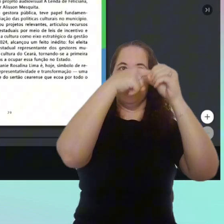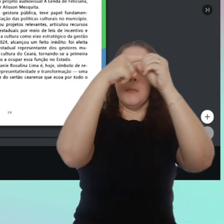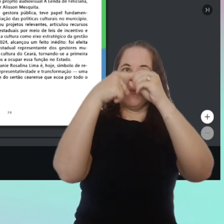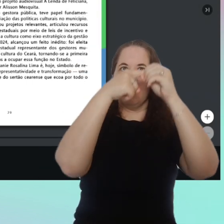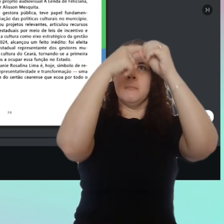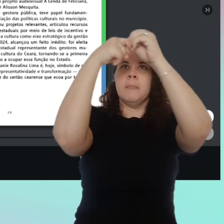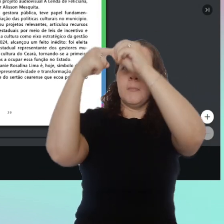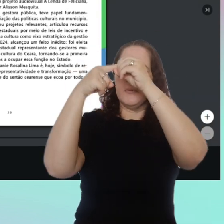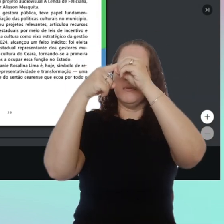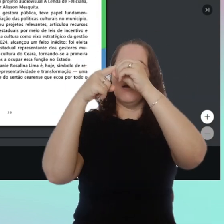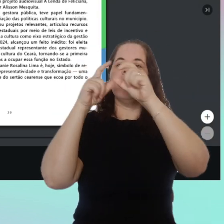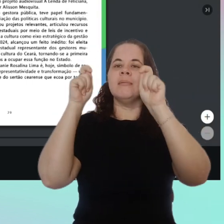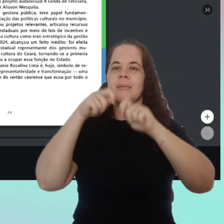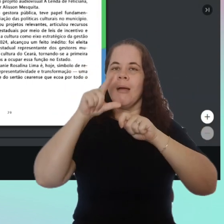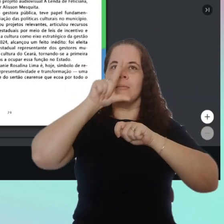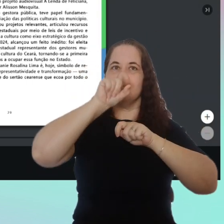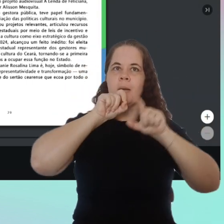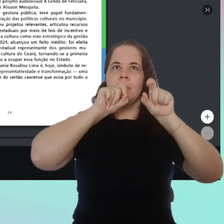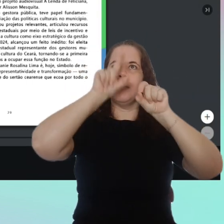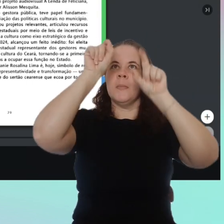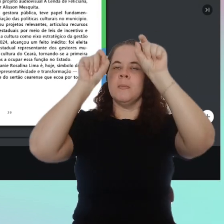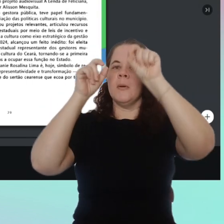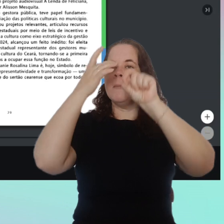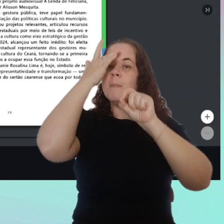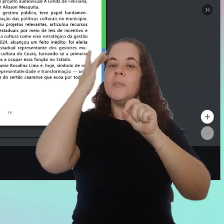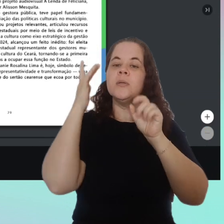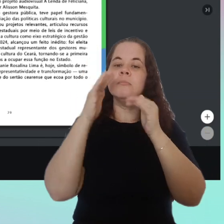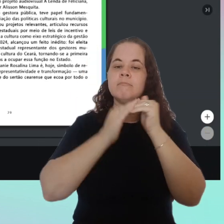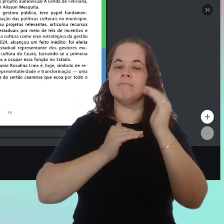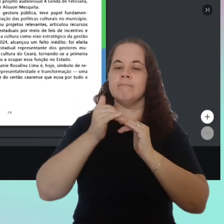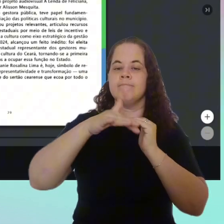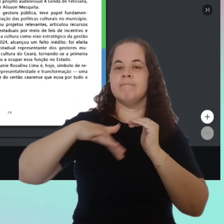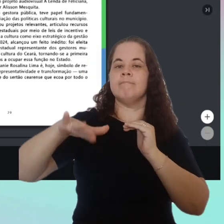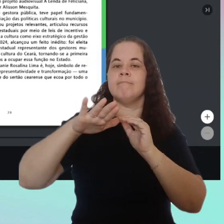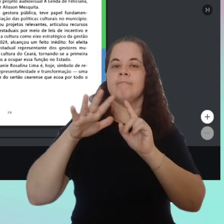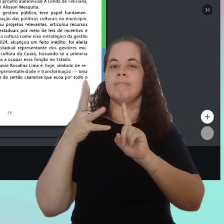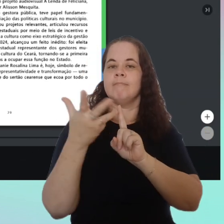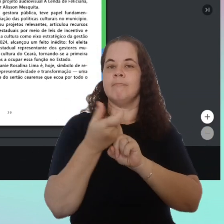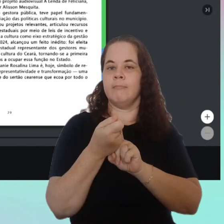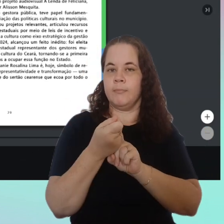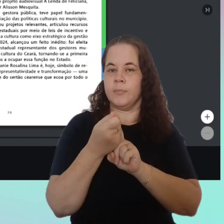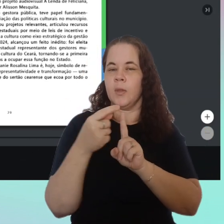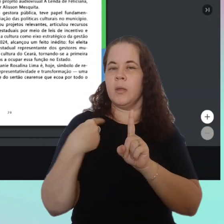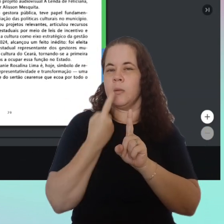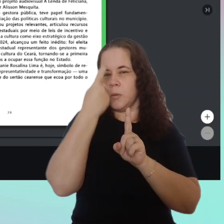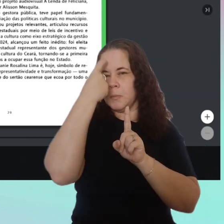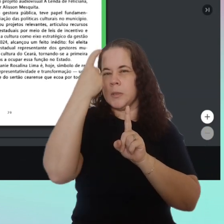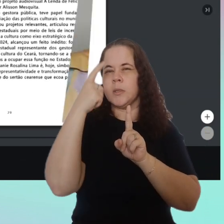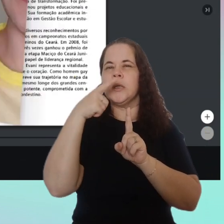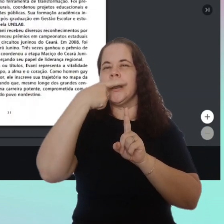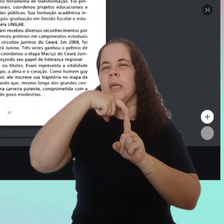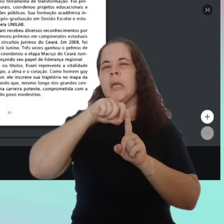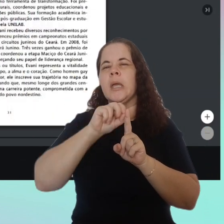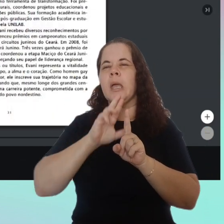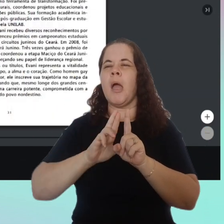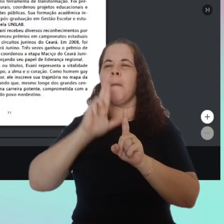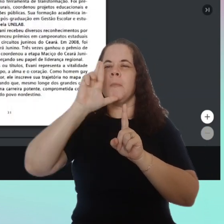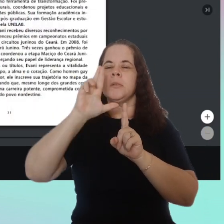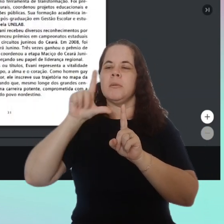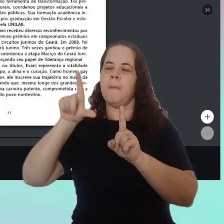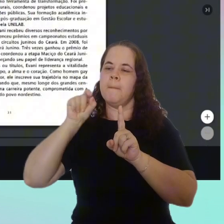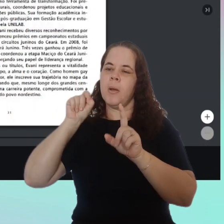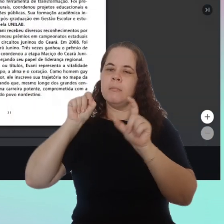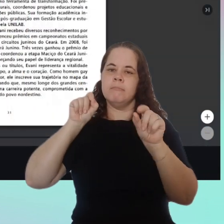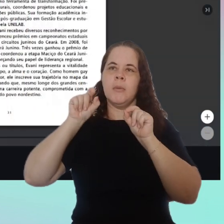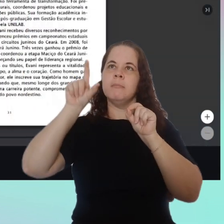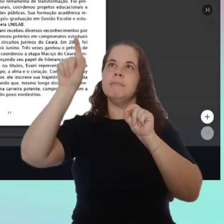esses artistas localizados e Sim, pensamos esses artistas de modo representativo. É claro